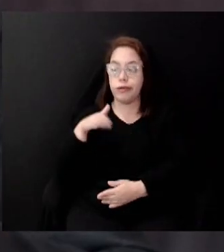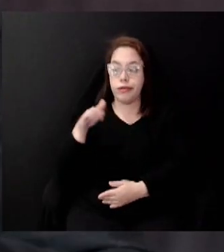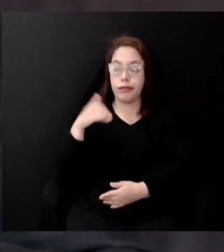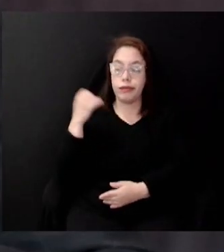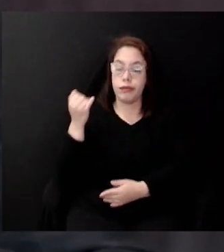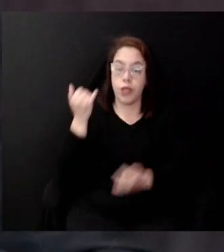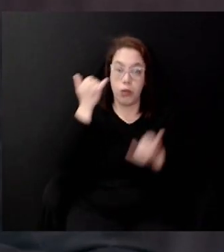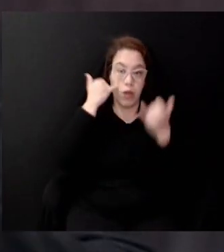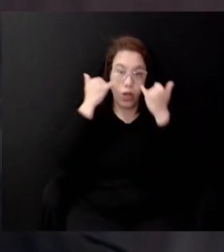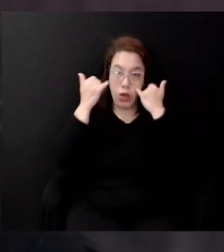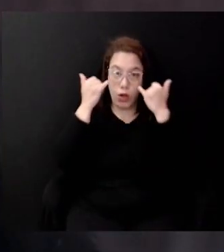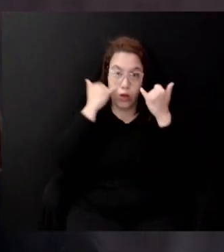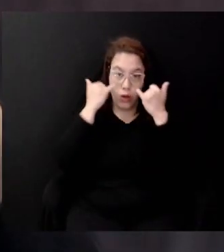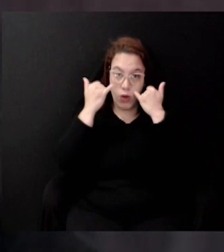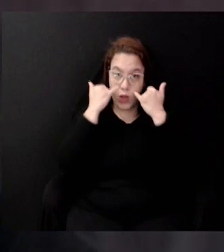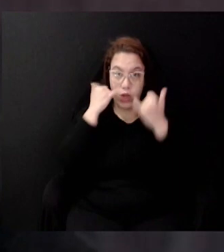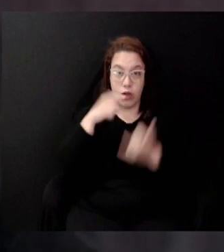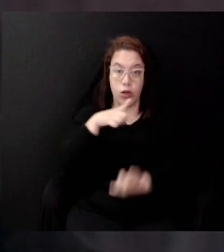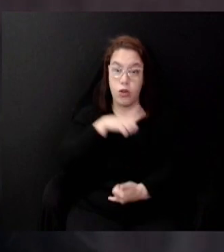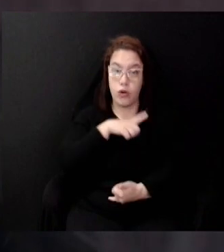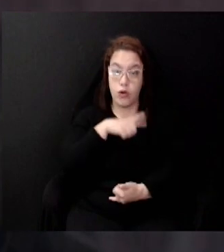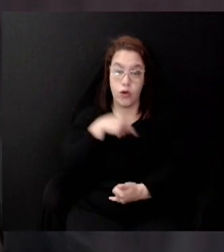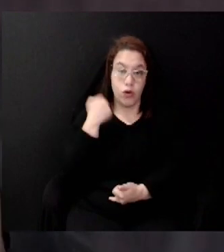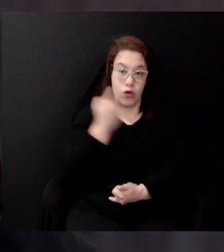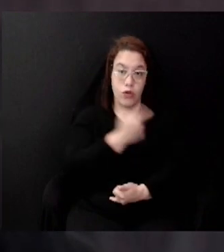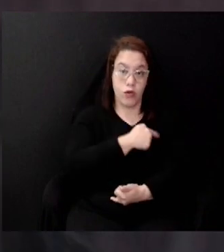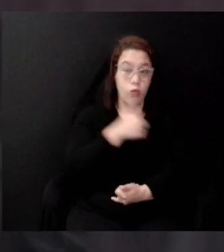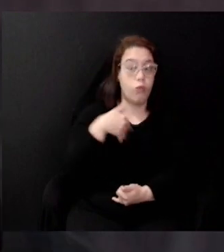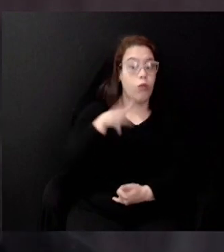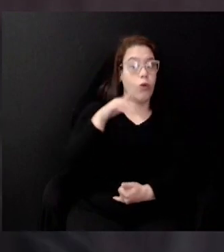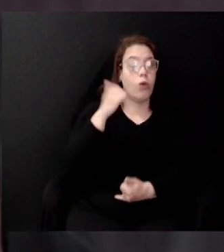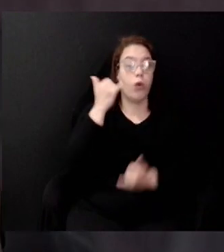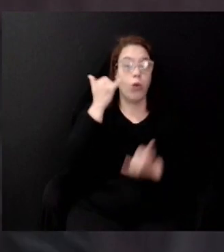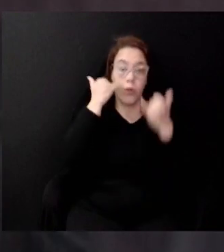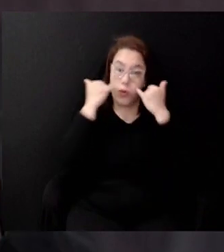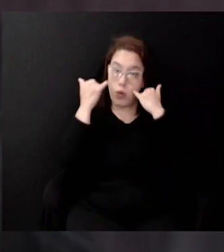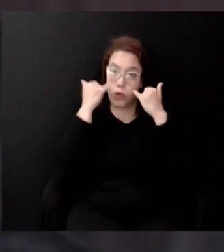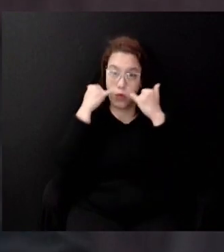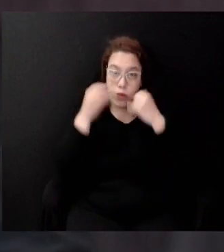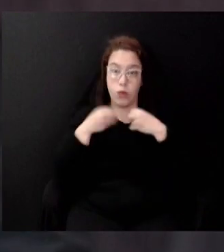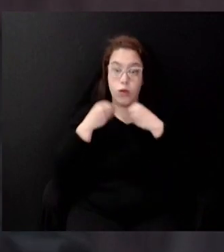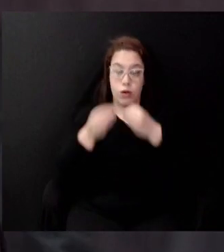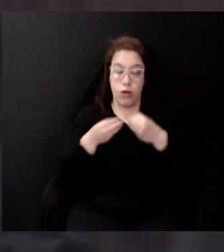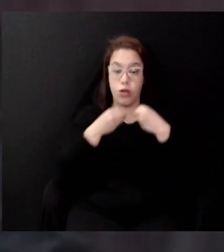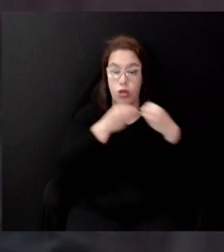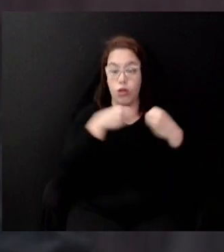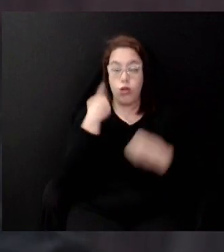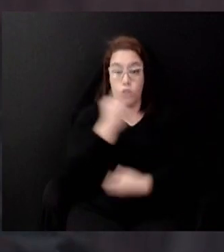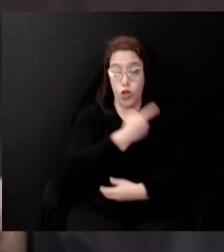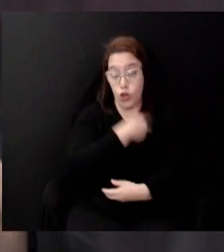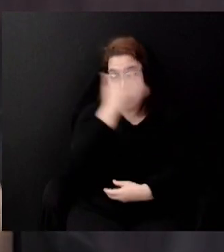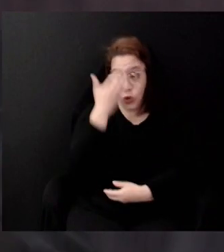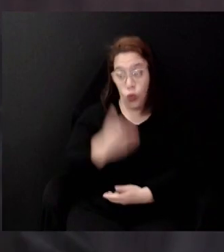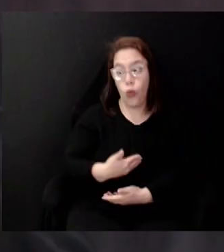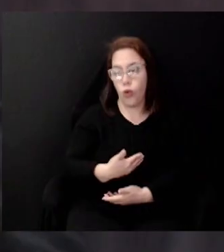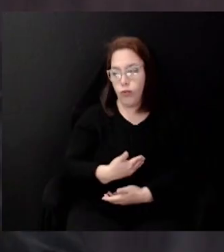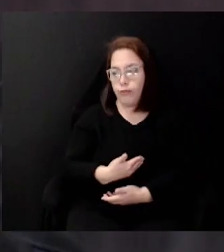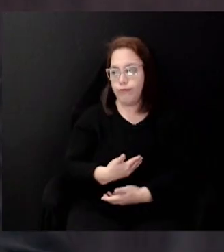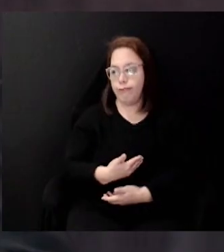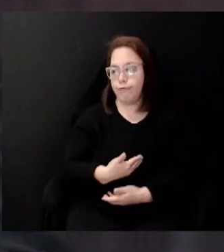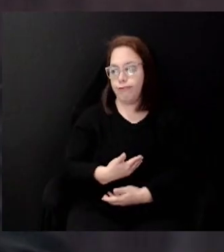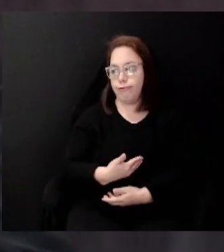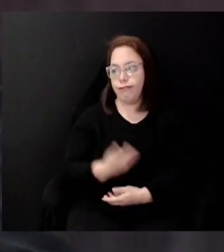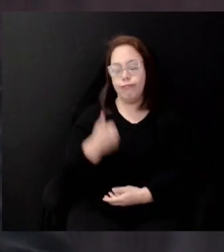eles tiverem de nós e quanto mais informações nós dermos de nós mesmos, mais